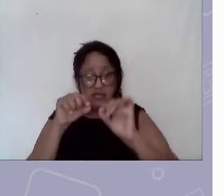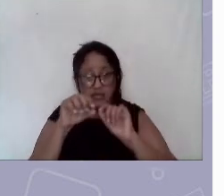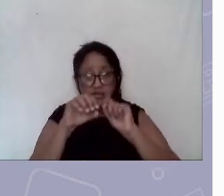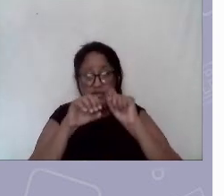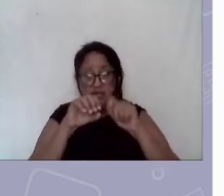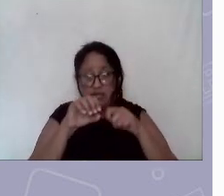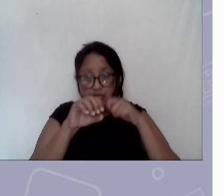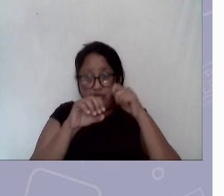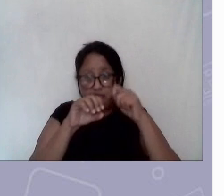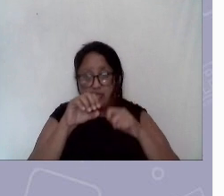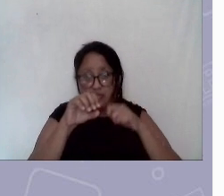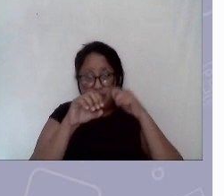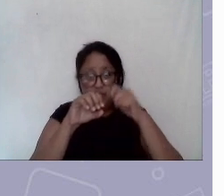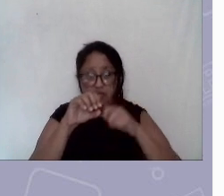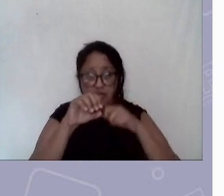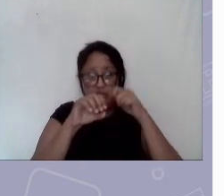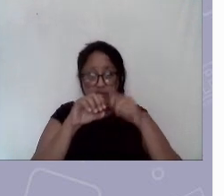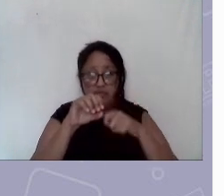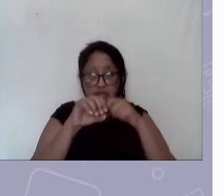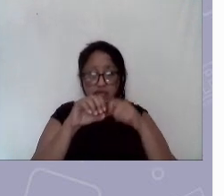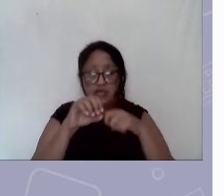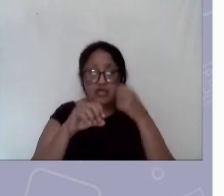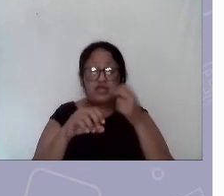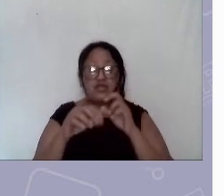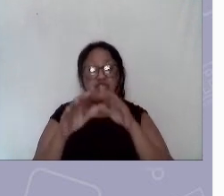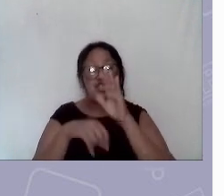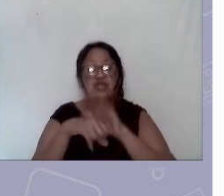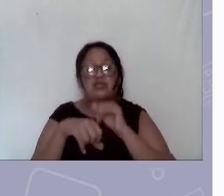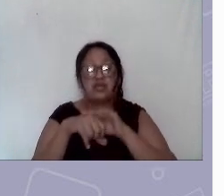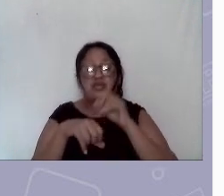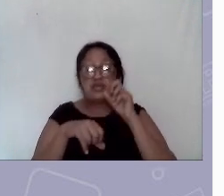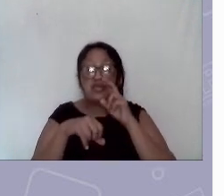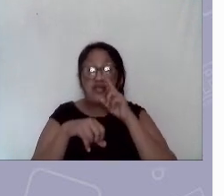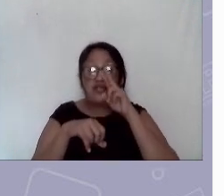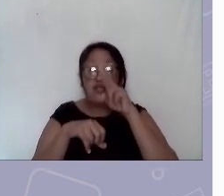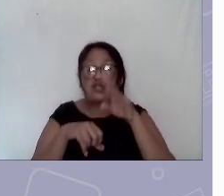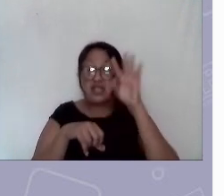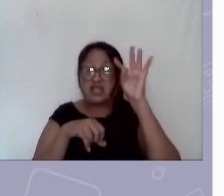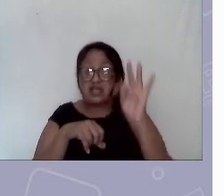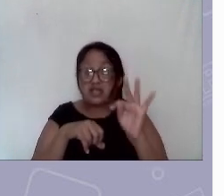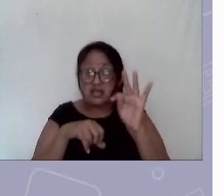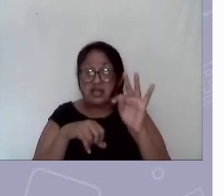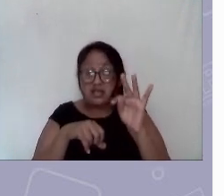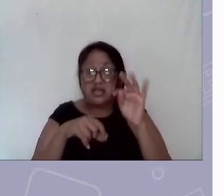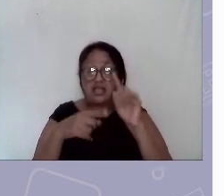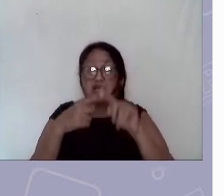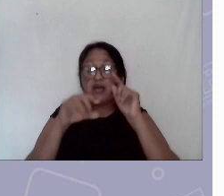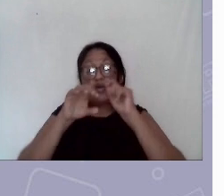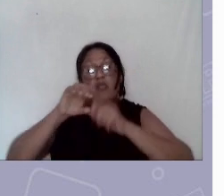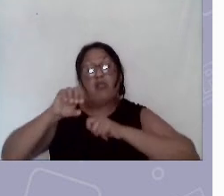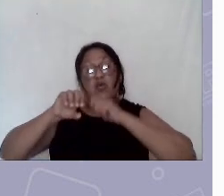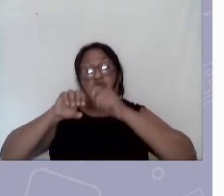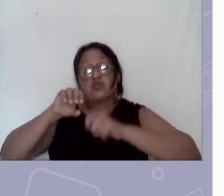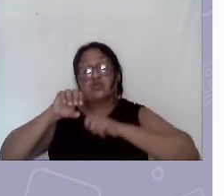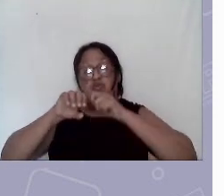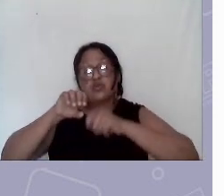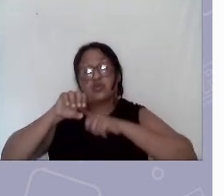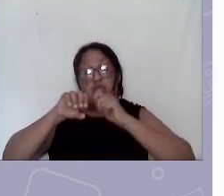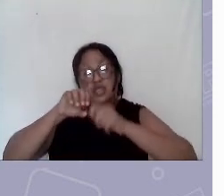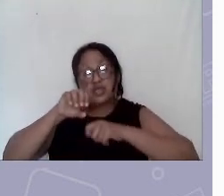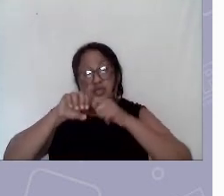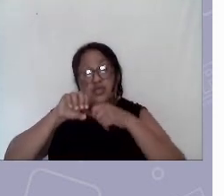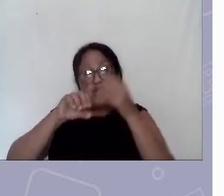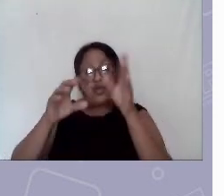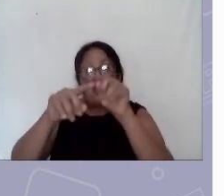puxa o bloco é o que eu estou chamando de força T que é justamente a força exercida pelo motor no bloco bem